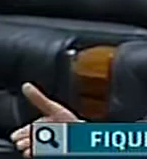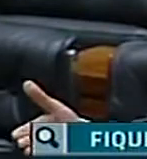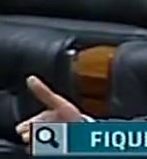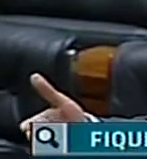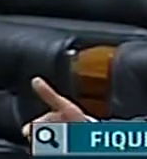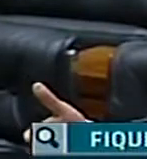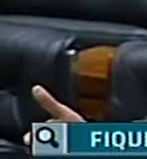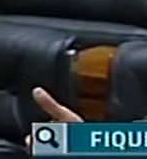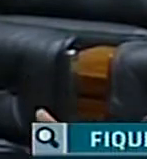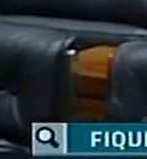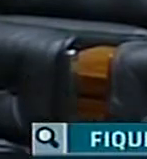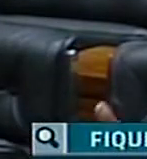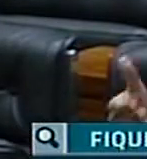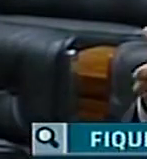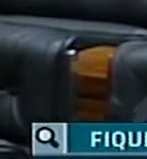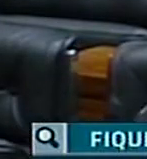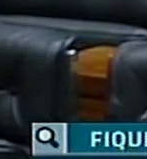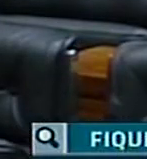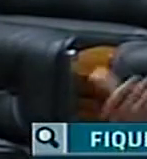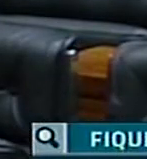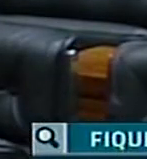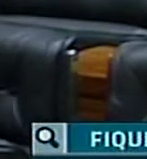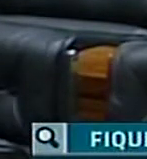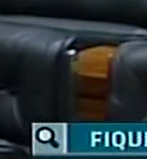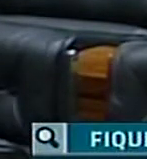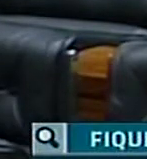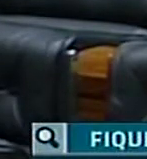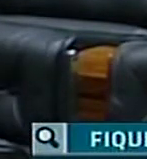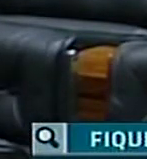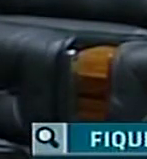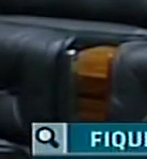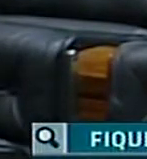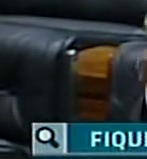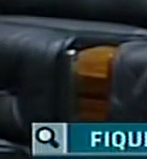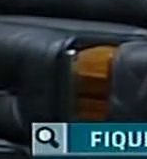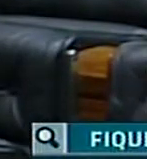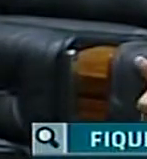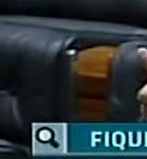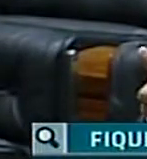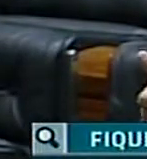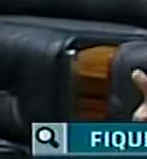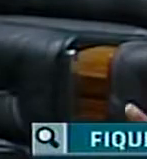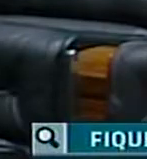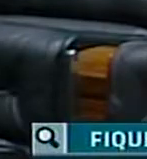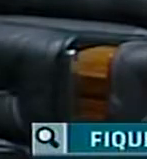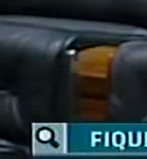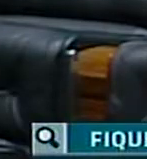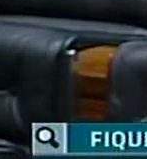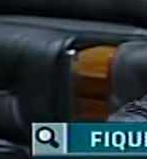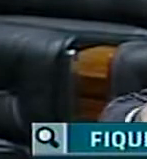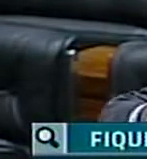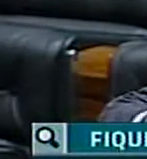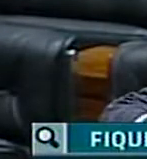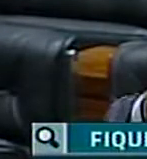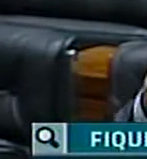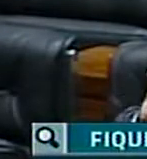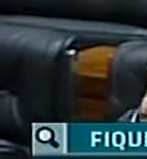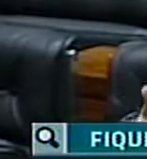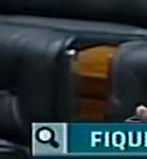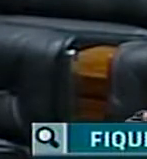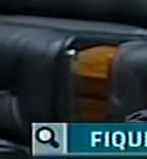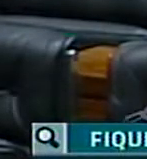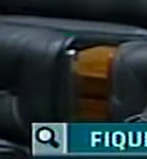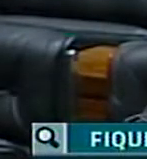nossa bancada do Partido Verde, em nome das frentes que eu represento nesta casa, lhe dando as boas-vindas e desejando que